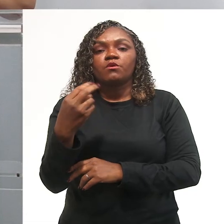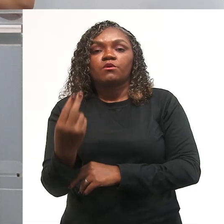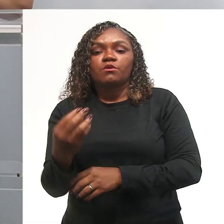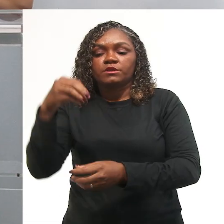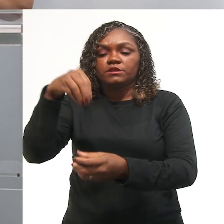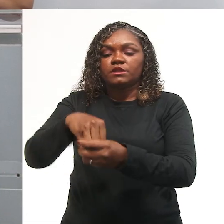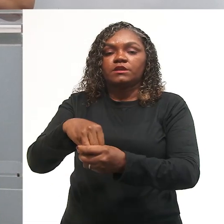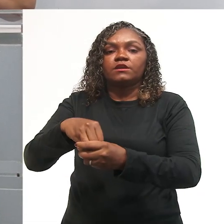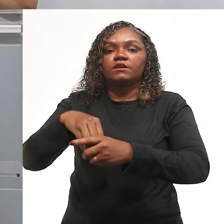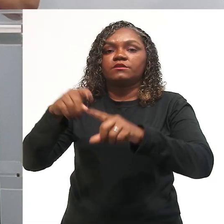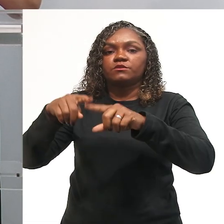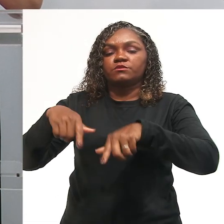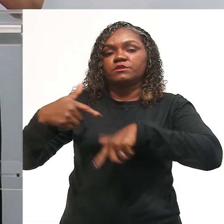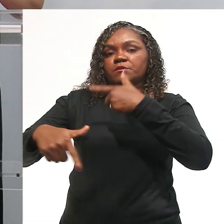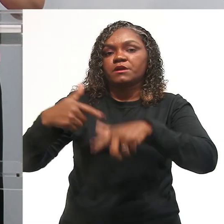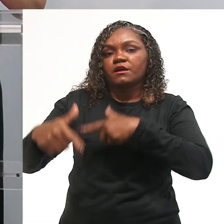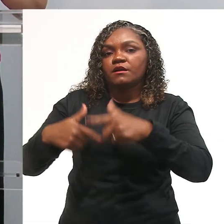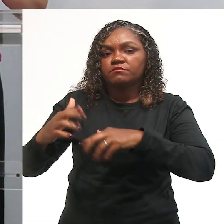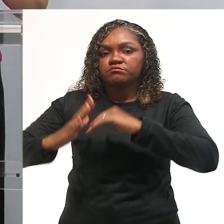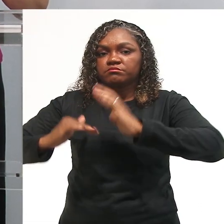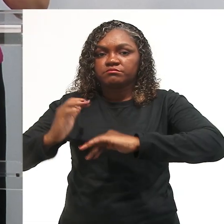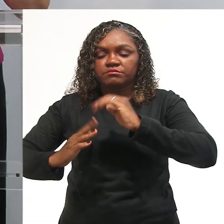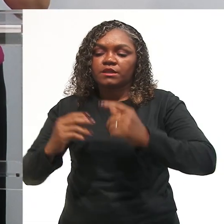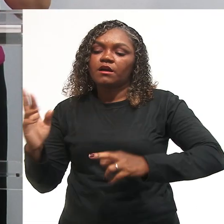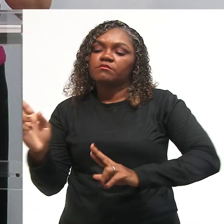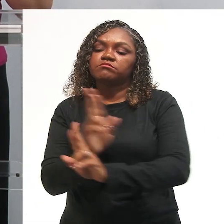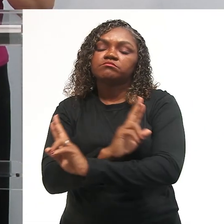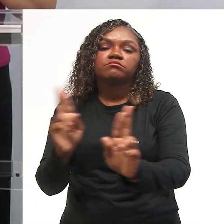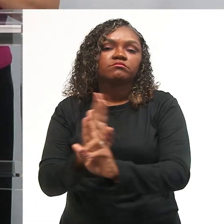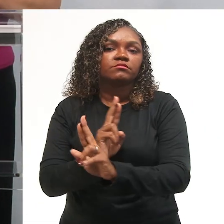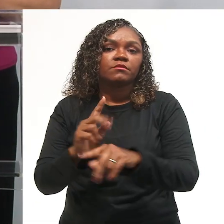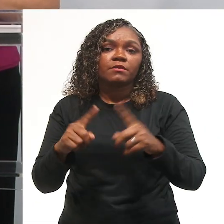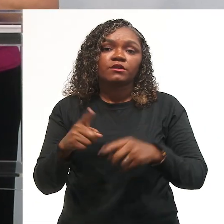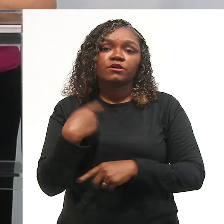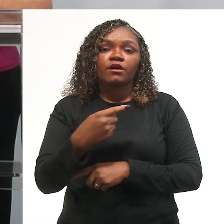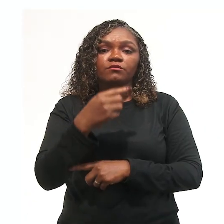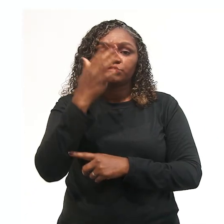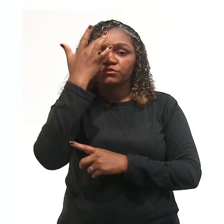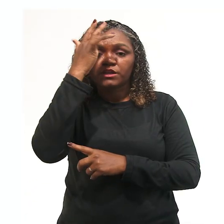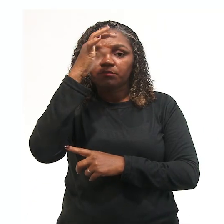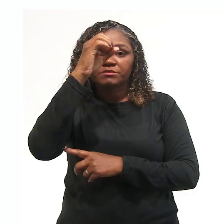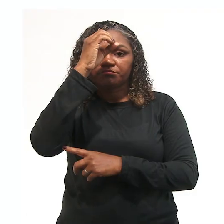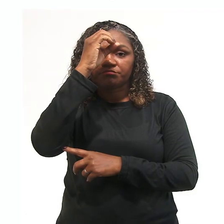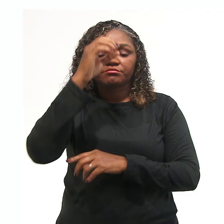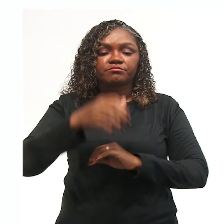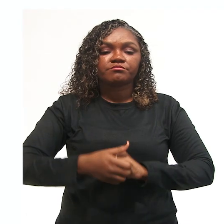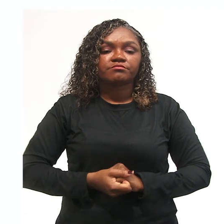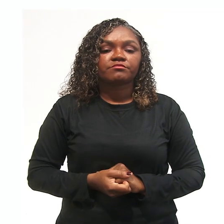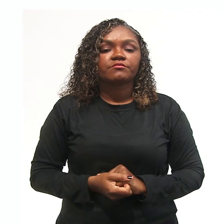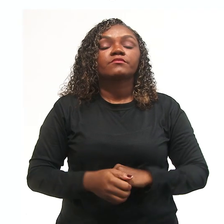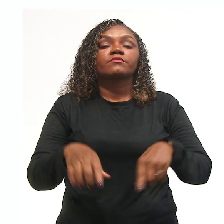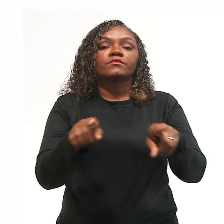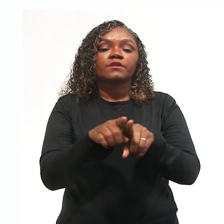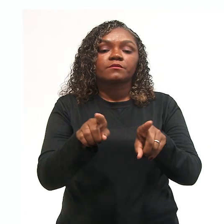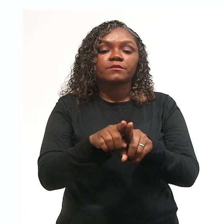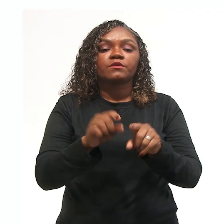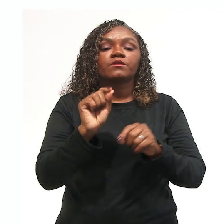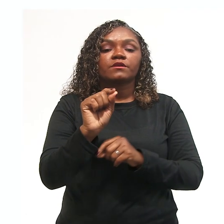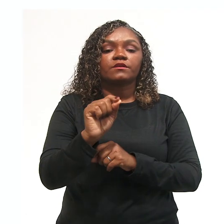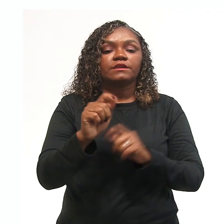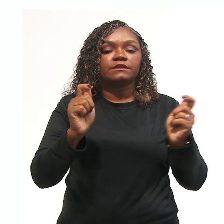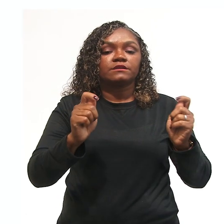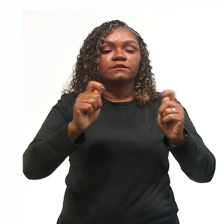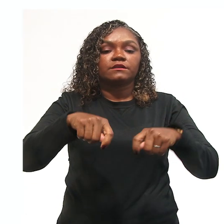com os seus funcionários, que a gente ainda nem imagine, né, hoje em dia. A globalização também ela pode